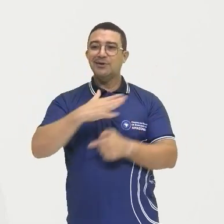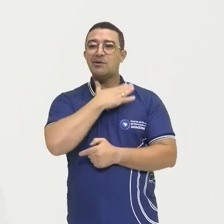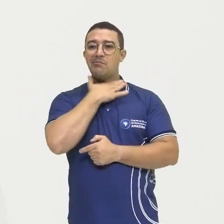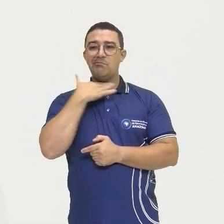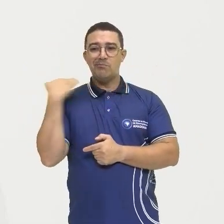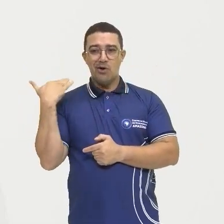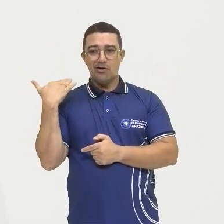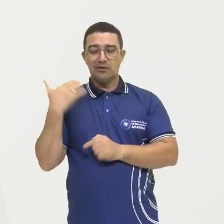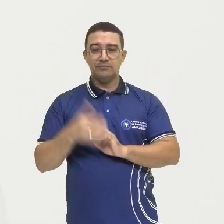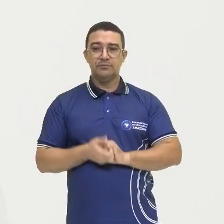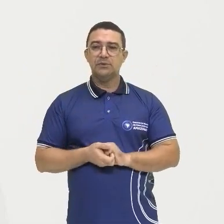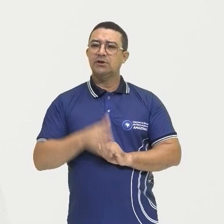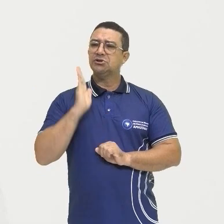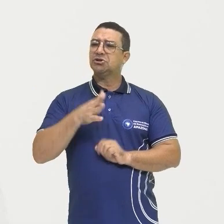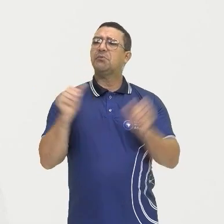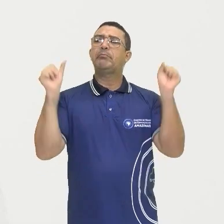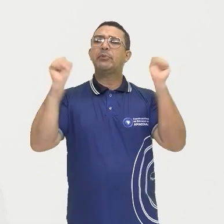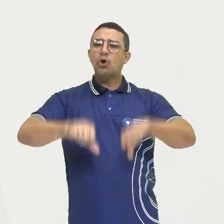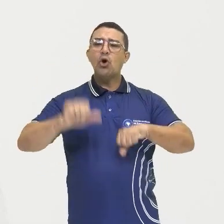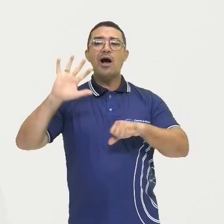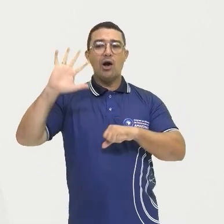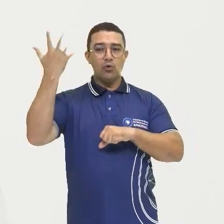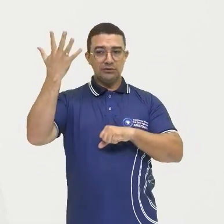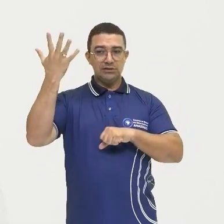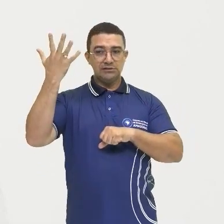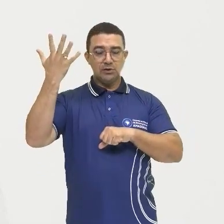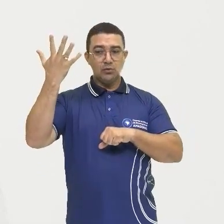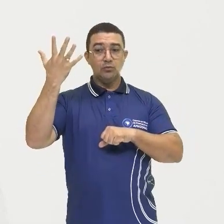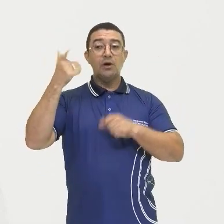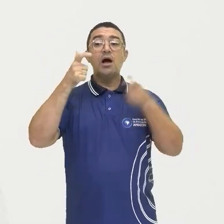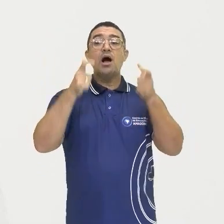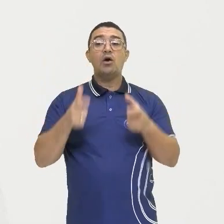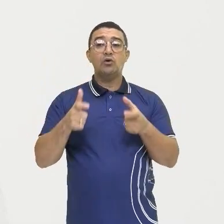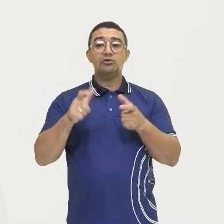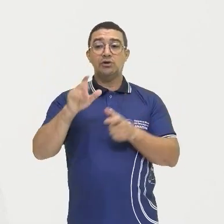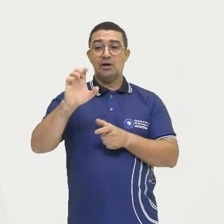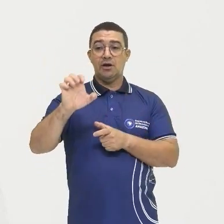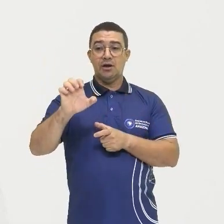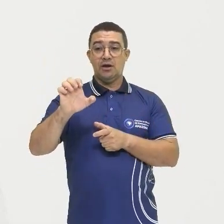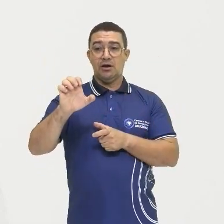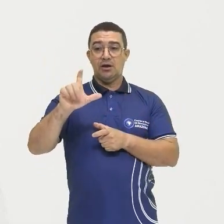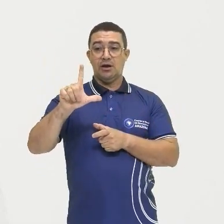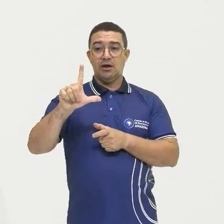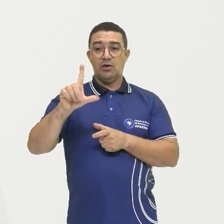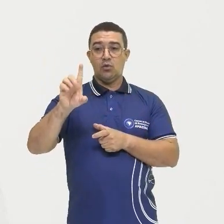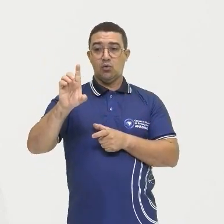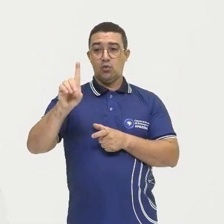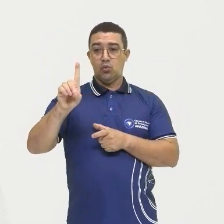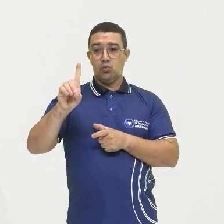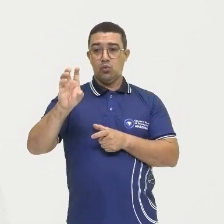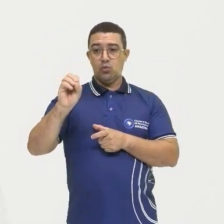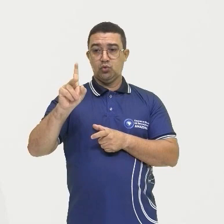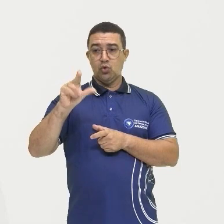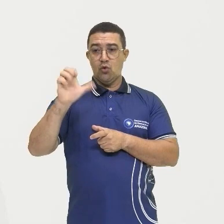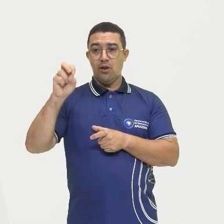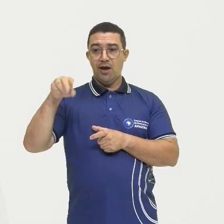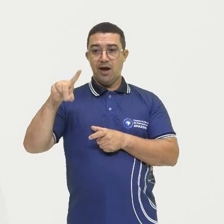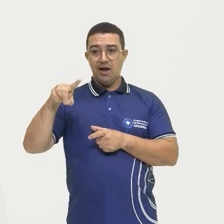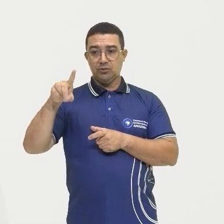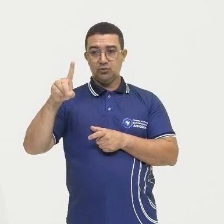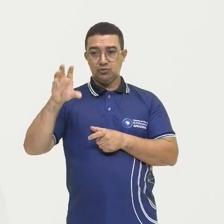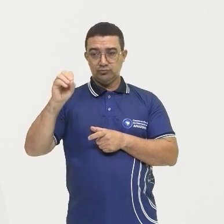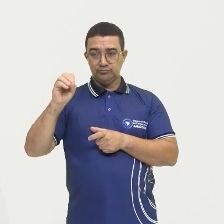das maiores chacinas que nós tivemos no campo foi a de Eldorado dos Carajás, no Pará. Eu pontuei com vocês que foi